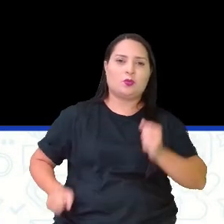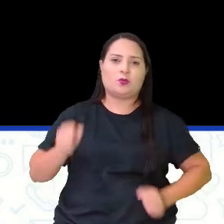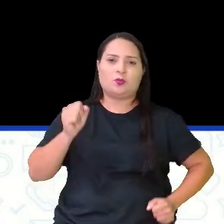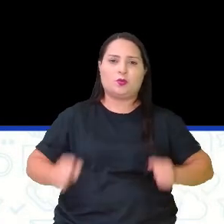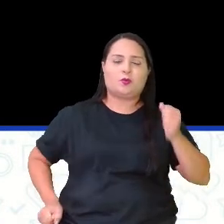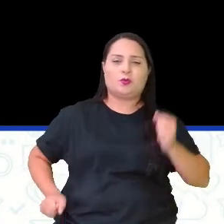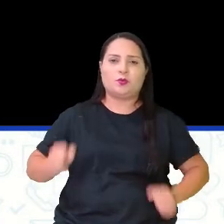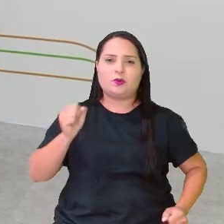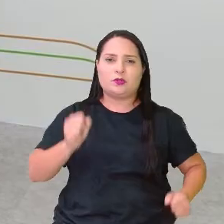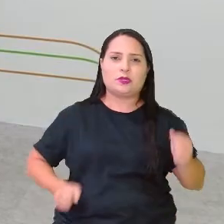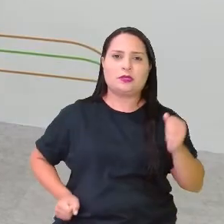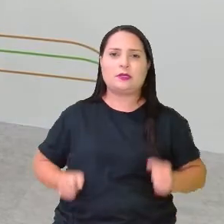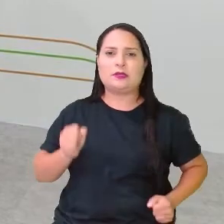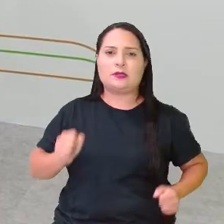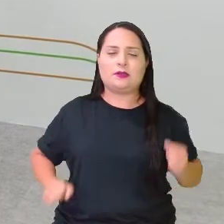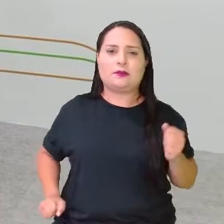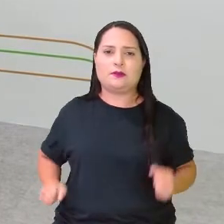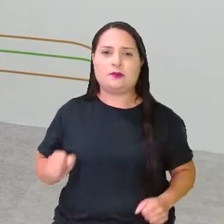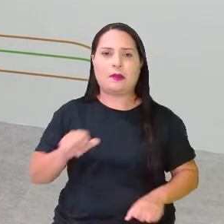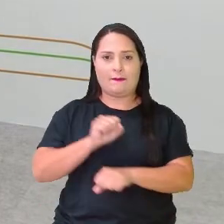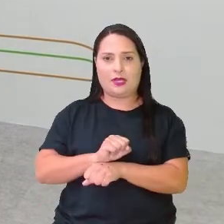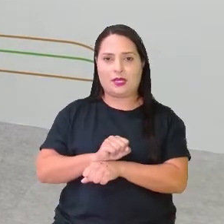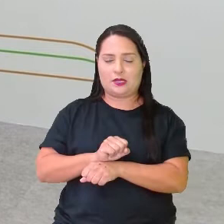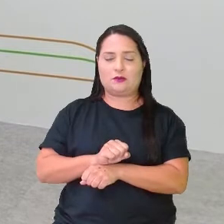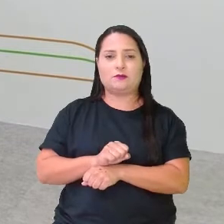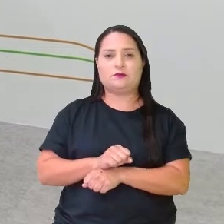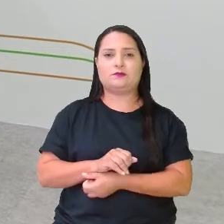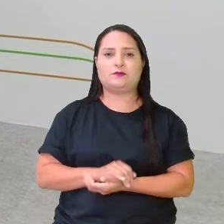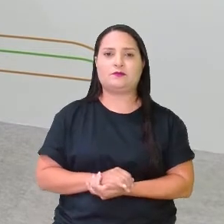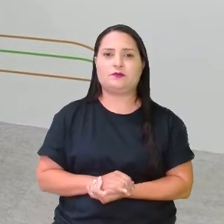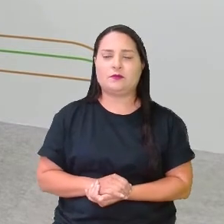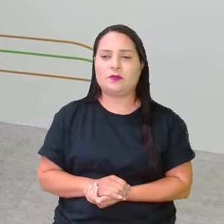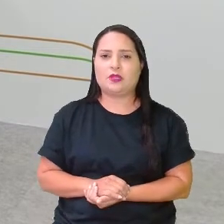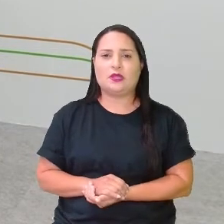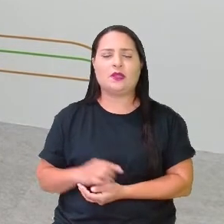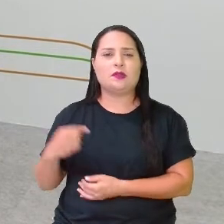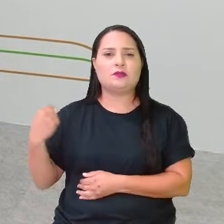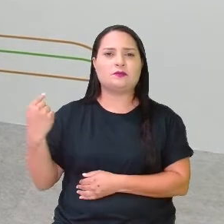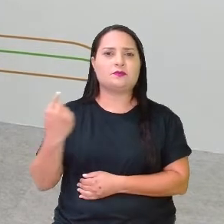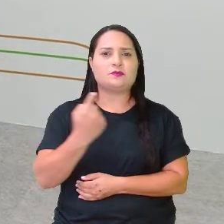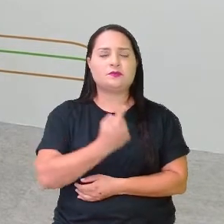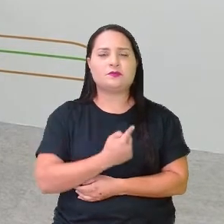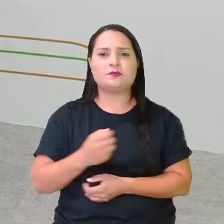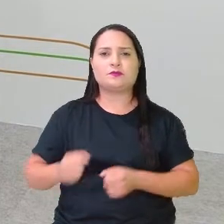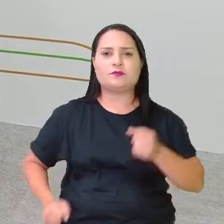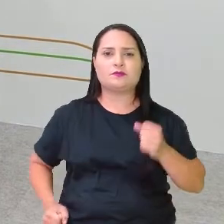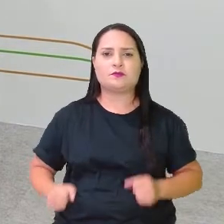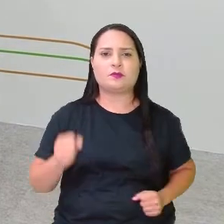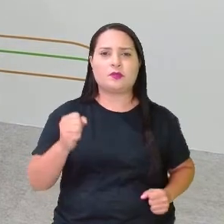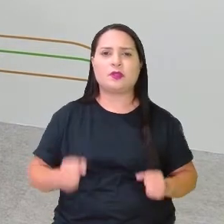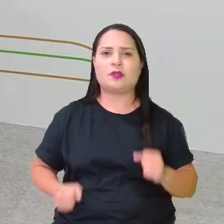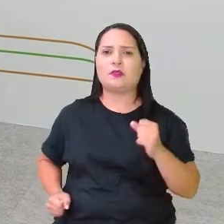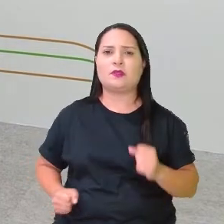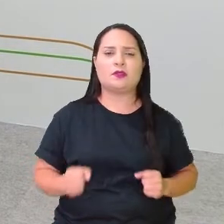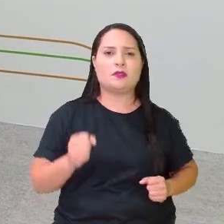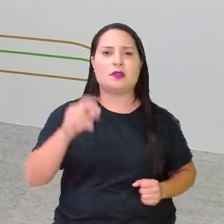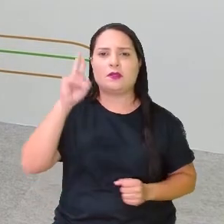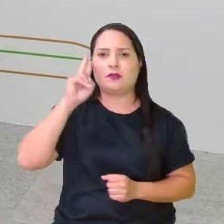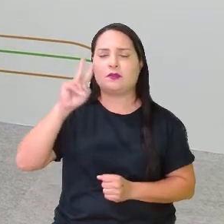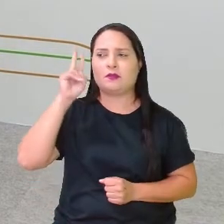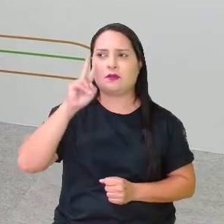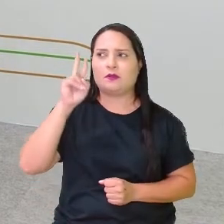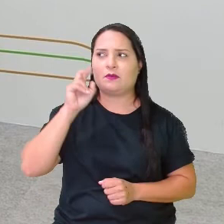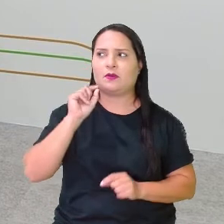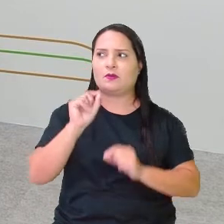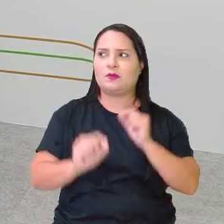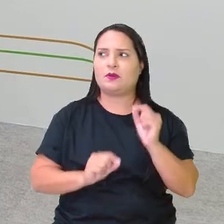Aquela corrida que eu falei para vocês que é no lugar. Então, para a gente correr, é importante lembrar que eu estou sempre, ó,